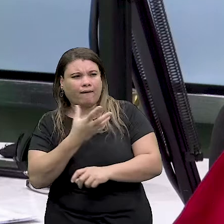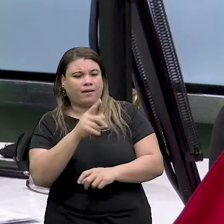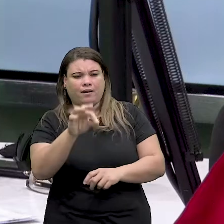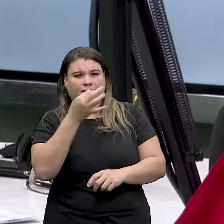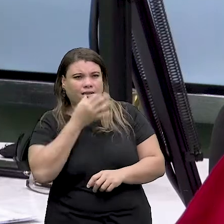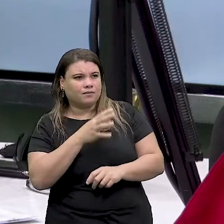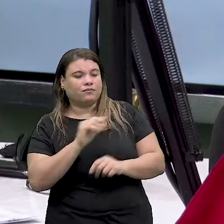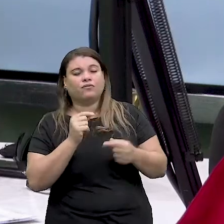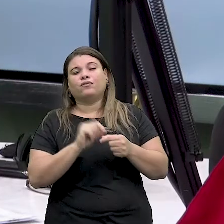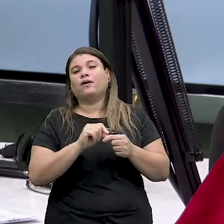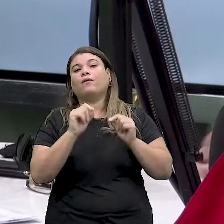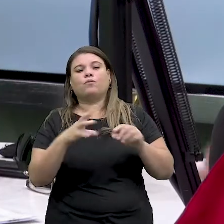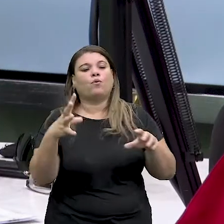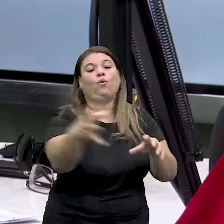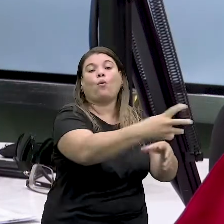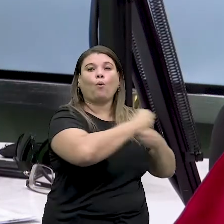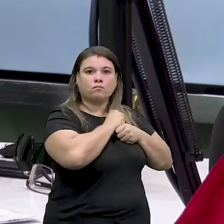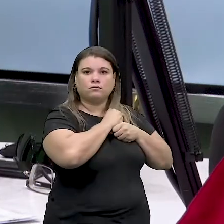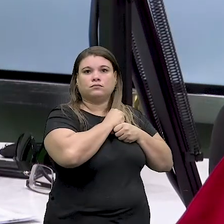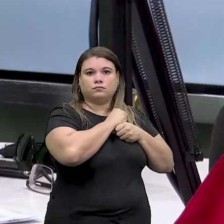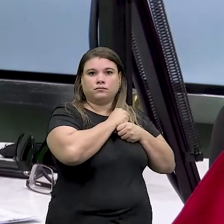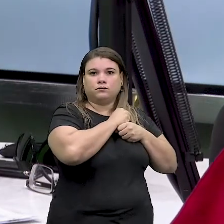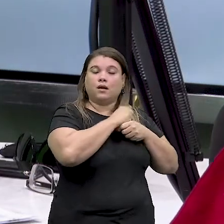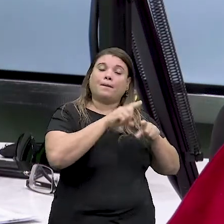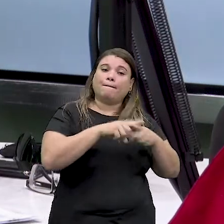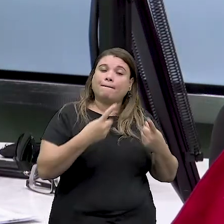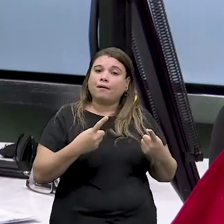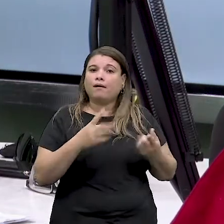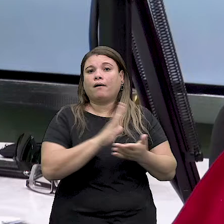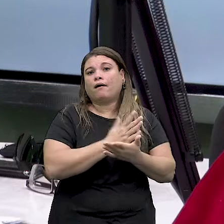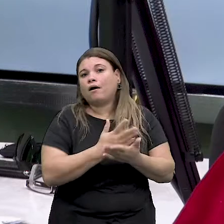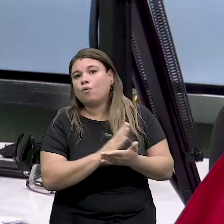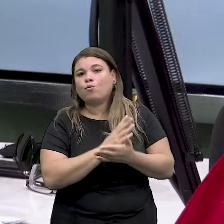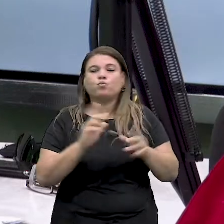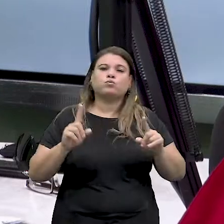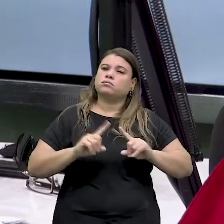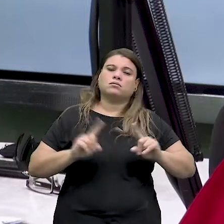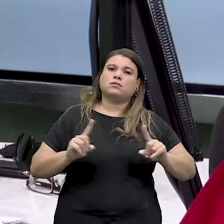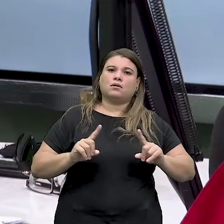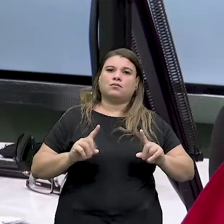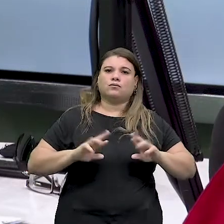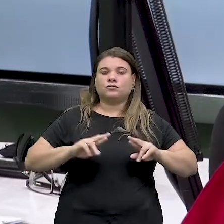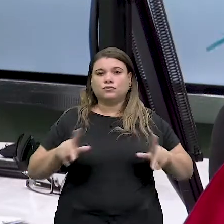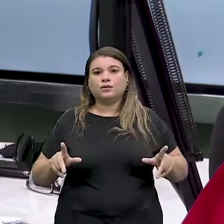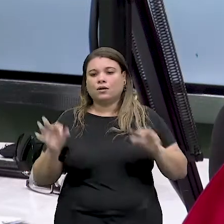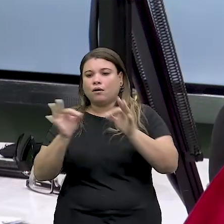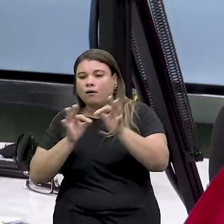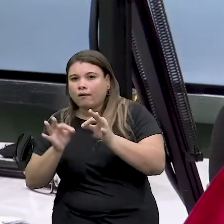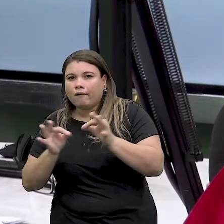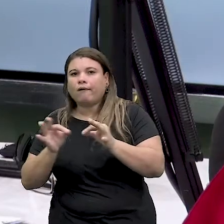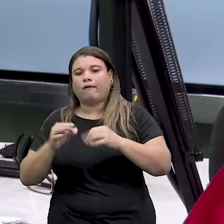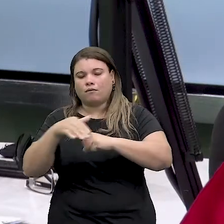integrando. Esse fenômeno, ele foi crescendo, foi crescendo, foi crescendo. Quando a gente tem a nossa sociedade, chamada sociedade